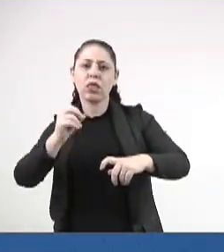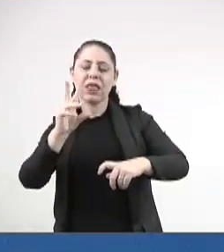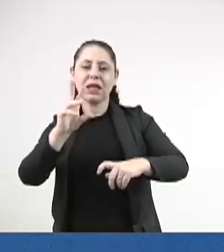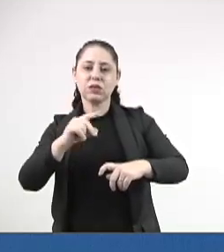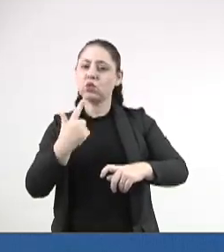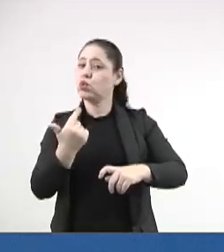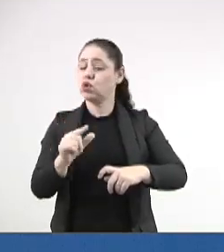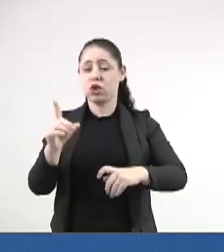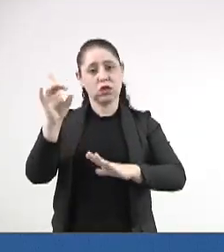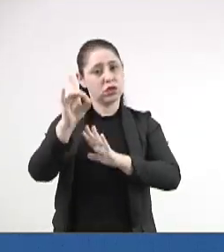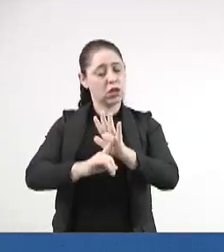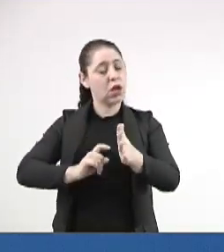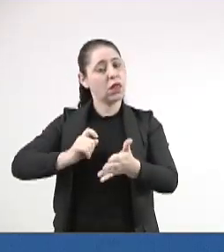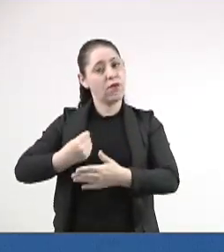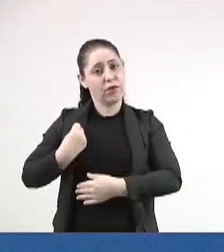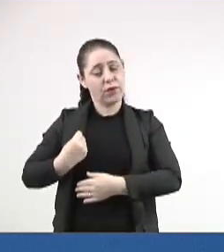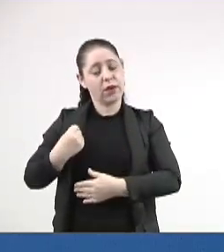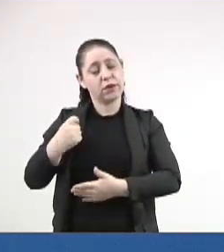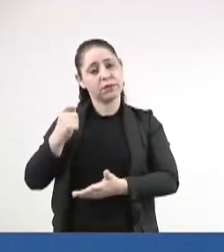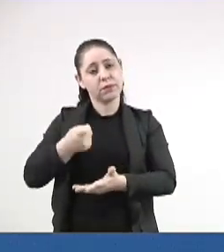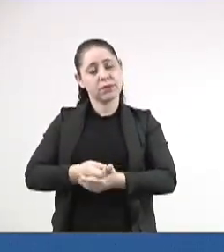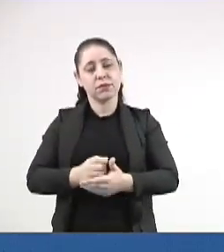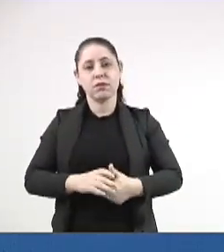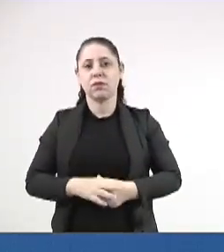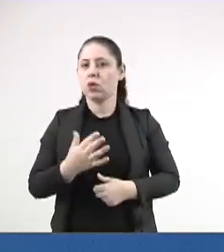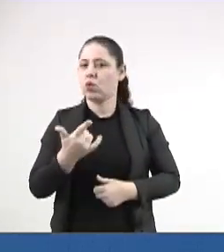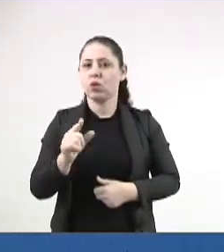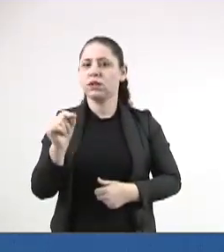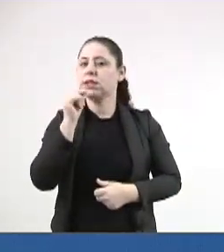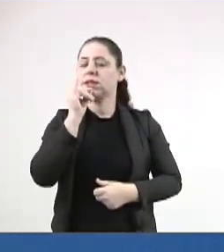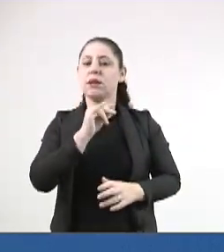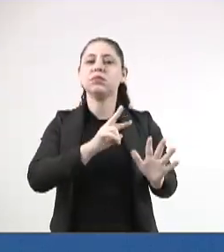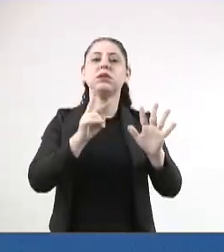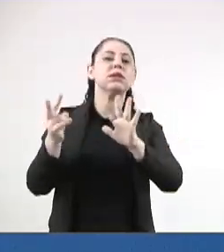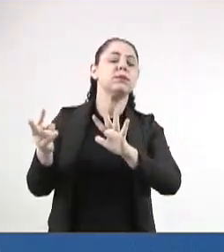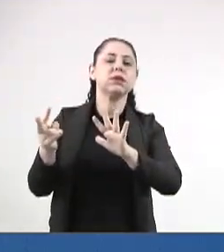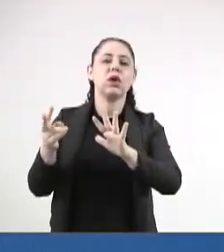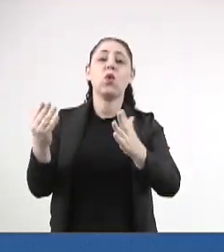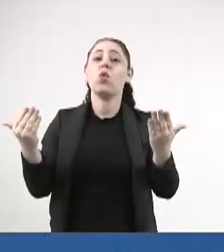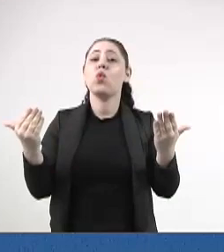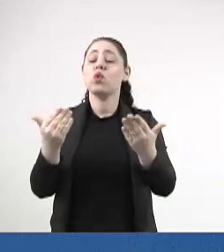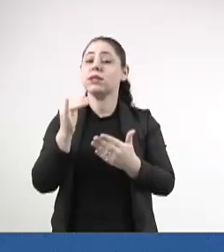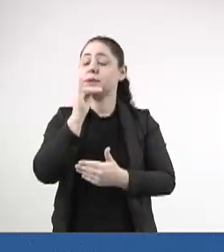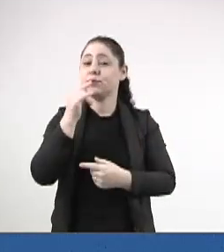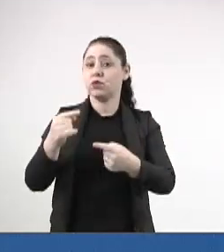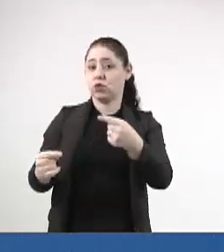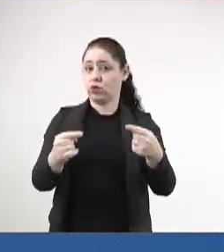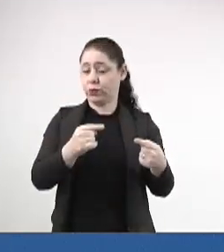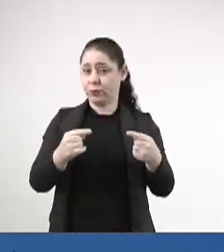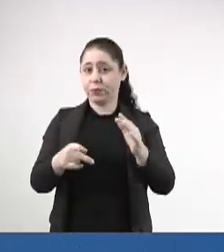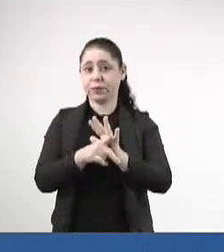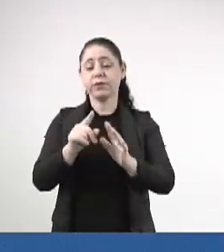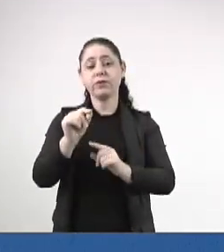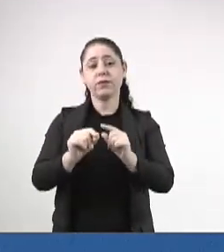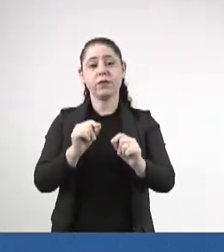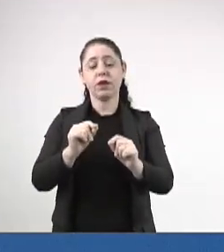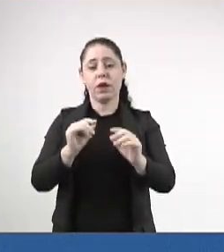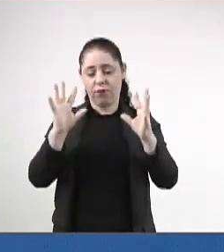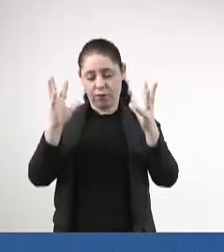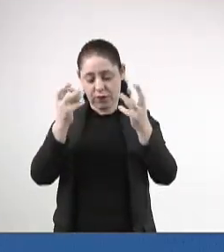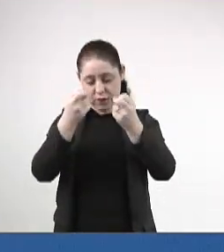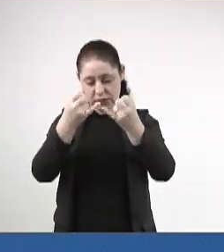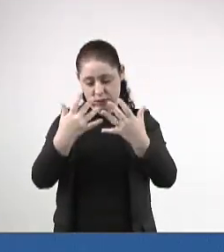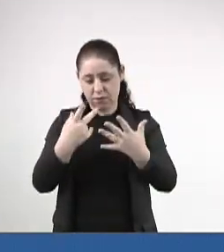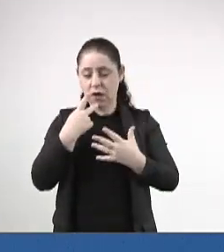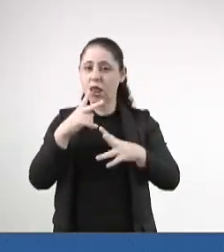à vida era estabelecido. Não tinha questão de semanas. Hoje que se discute isso. Então, para concluir a minha fala,